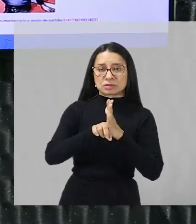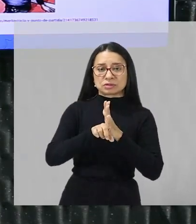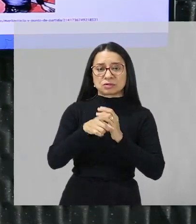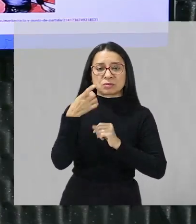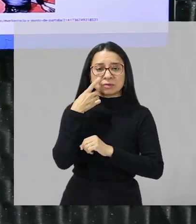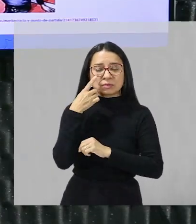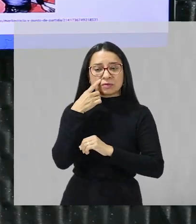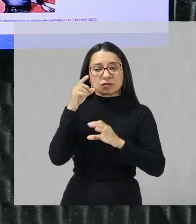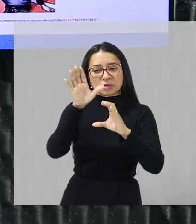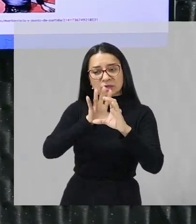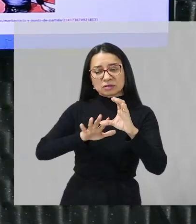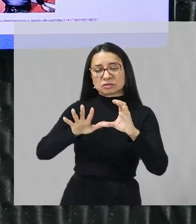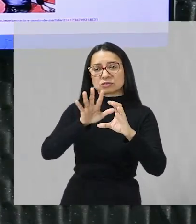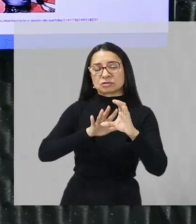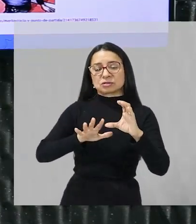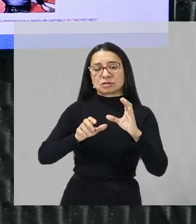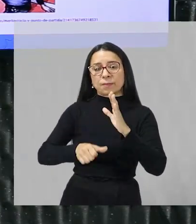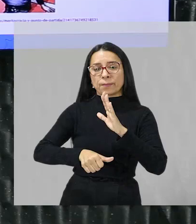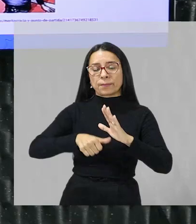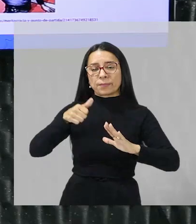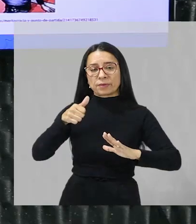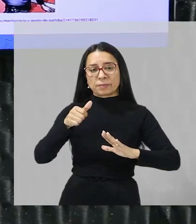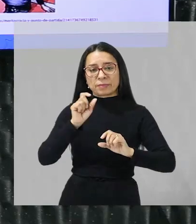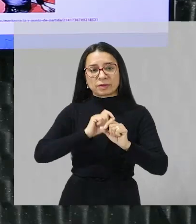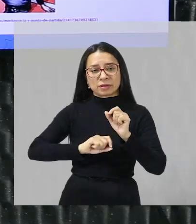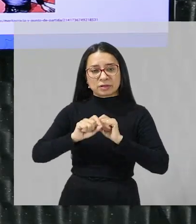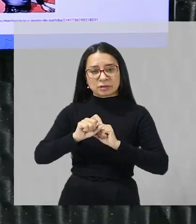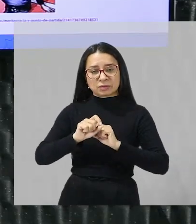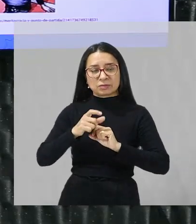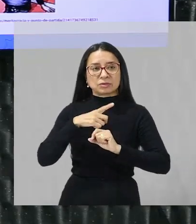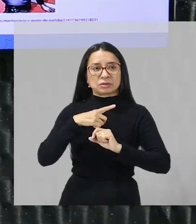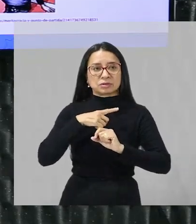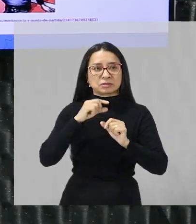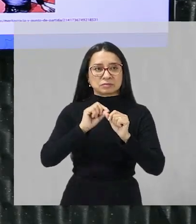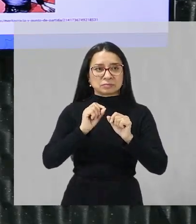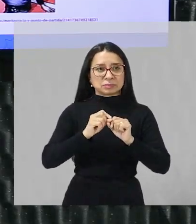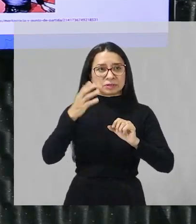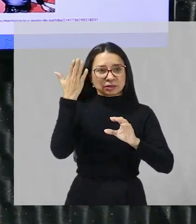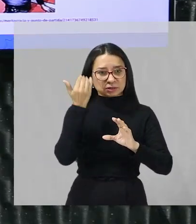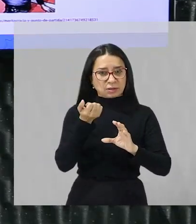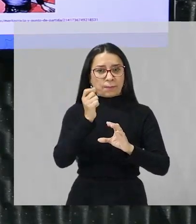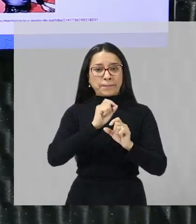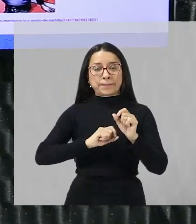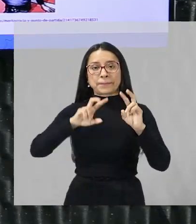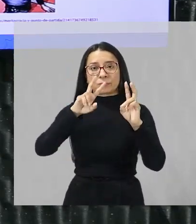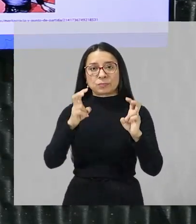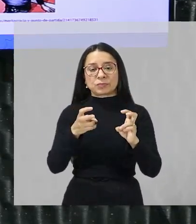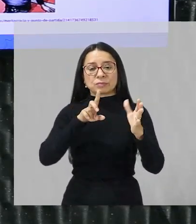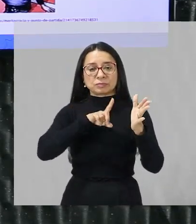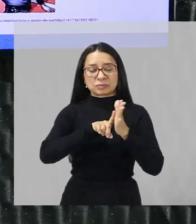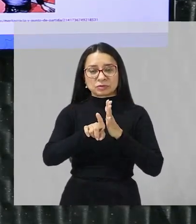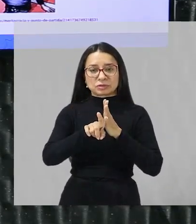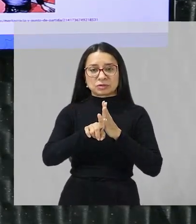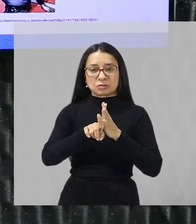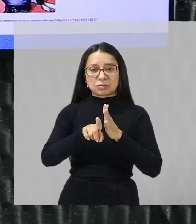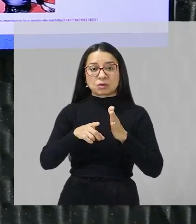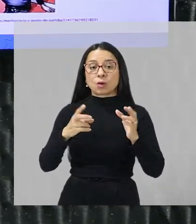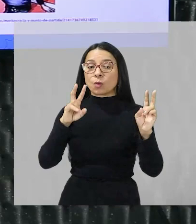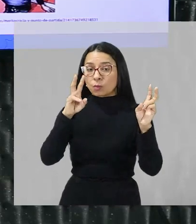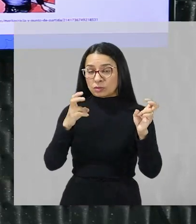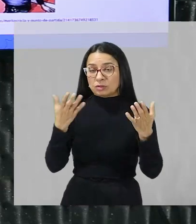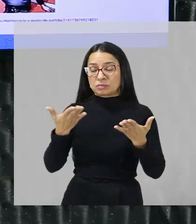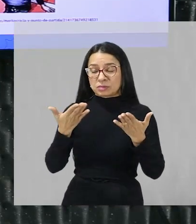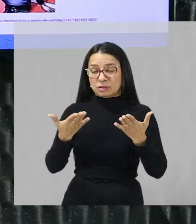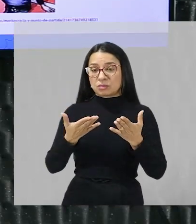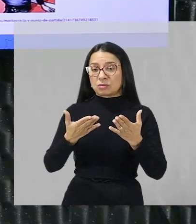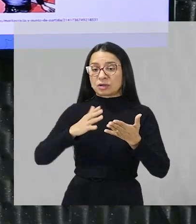fosse uma competição, 3 homens e 3 mulheres. A pista para os homens está livre e para as mulheres existe uma série de